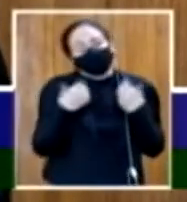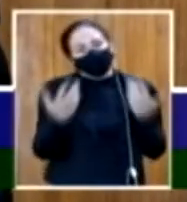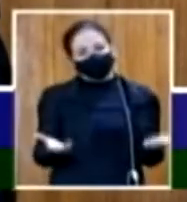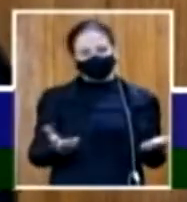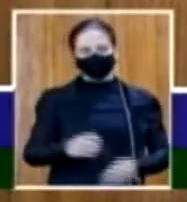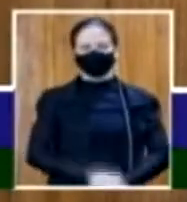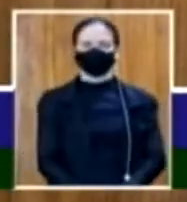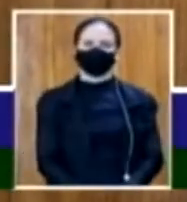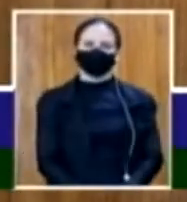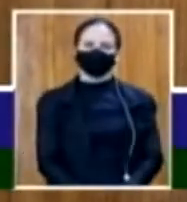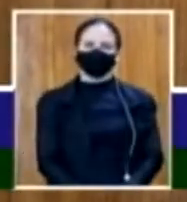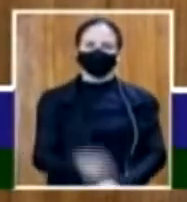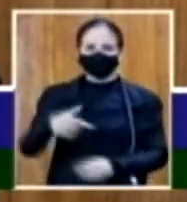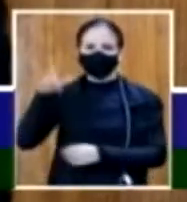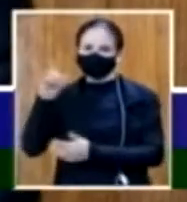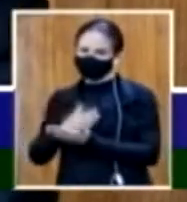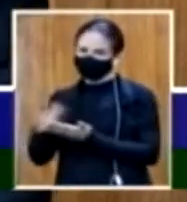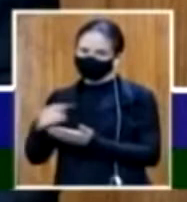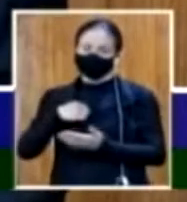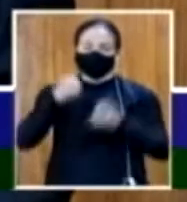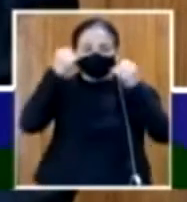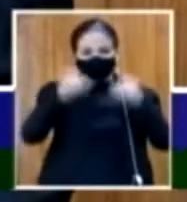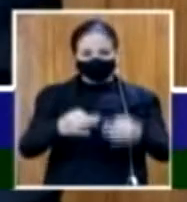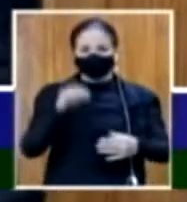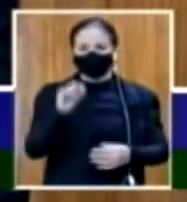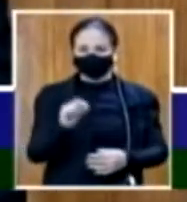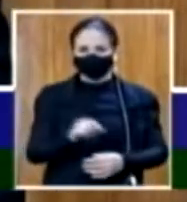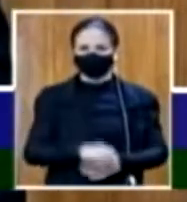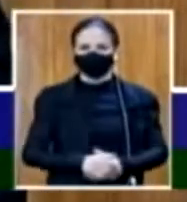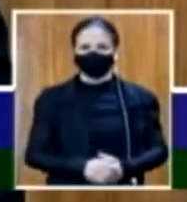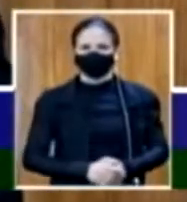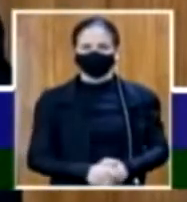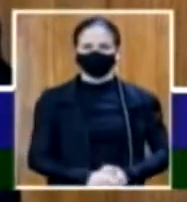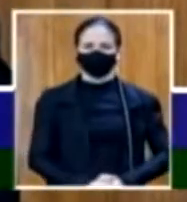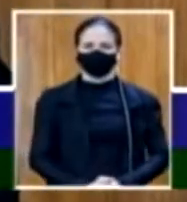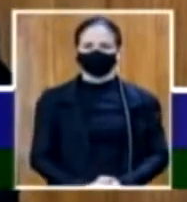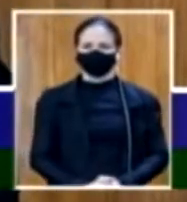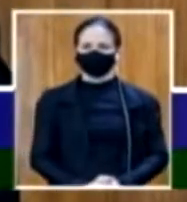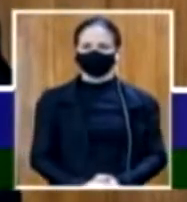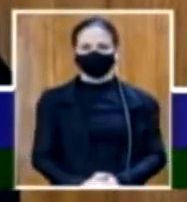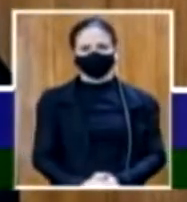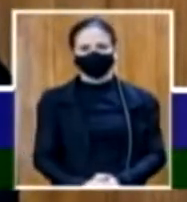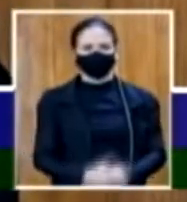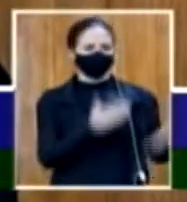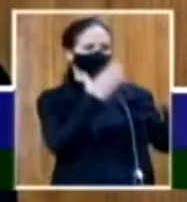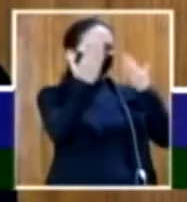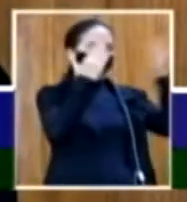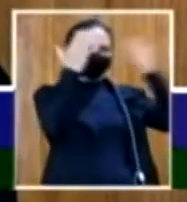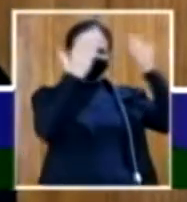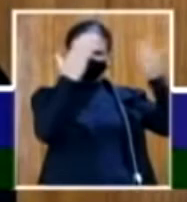antes de começar esse assunto, eu queria trazer aqui um comparativo que